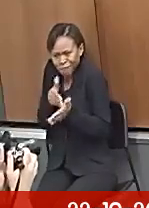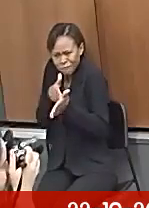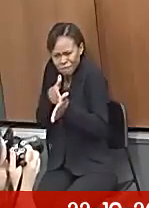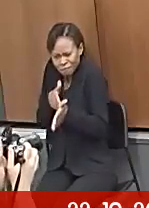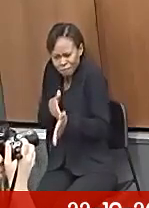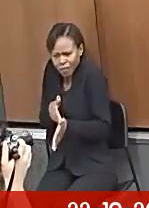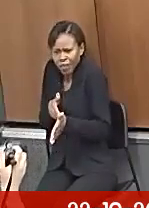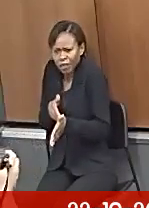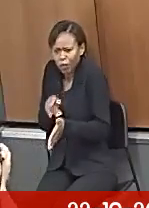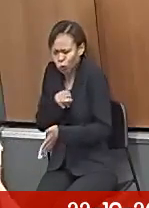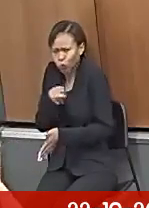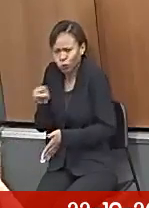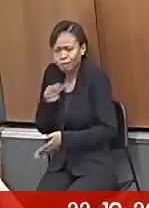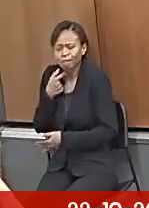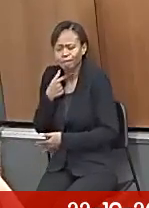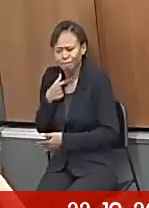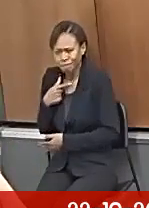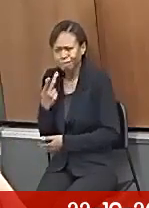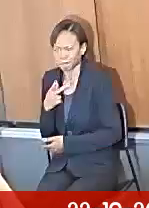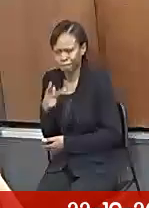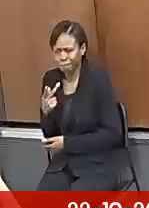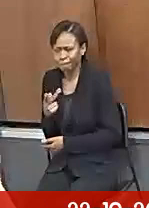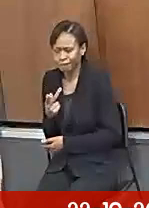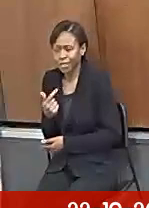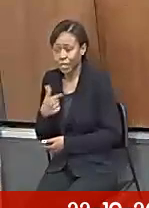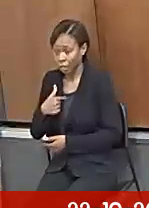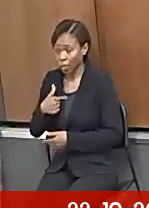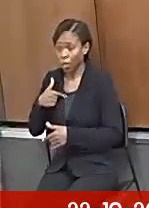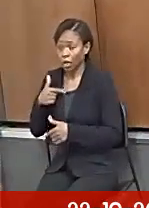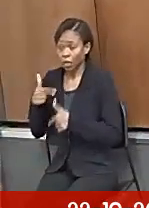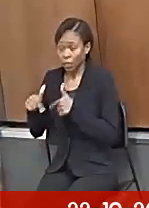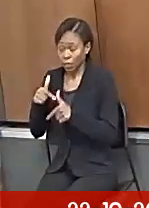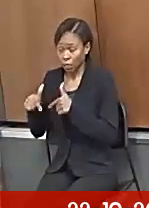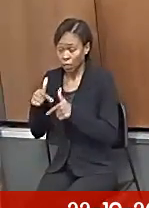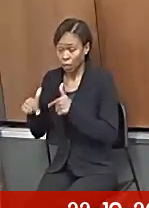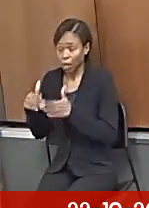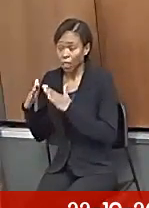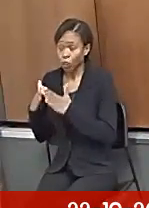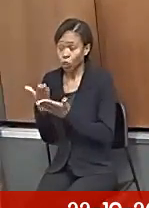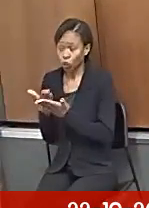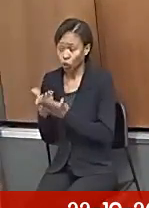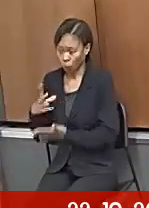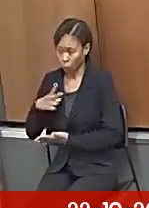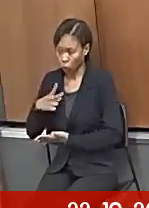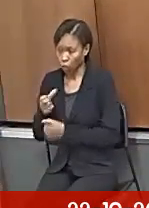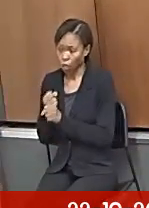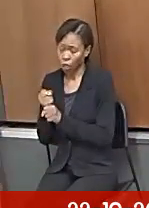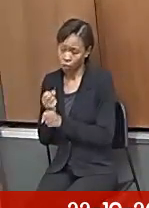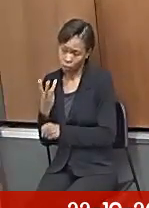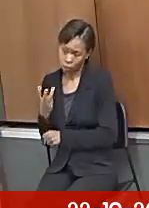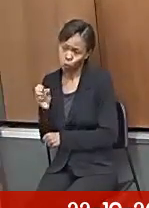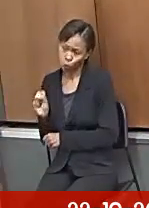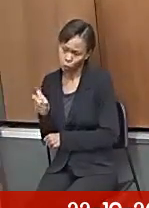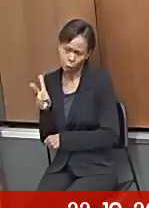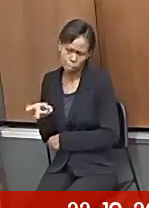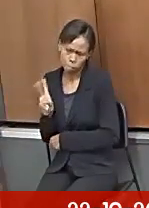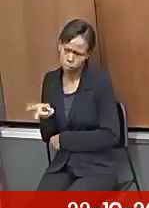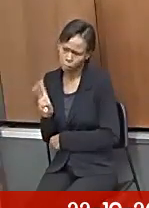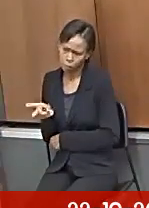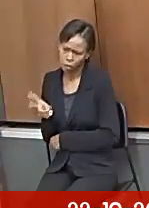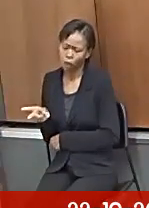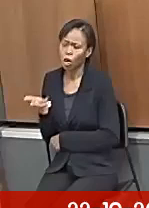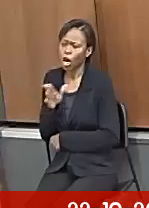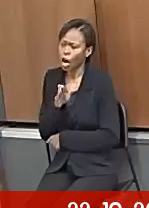que vocês desejam. Porque eu trabalho em escola particular há 38 anos numa mesma instituição. Eu criei os